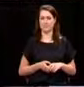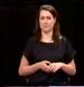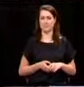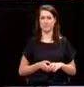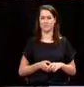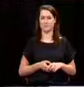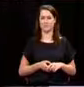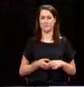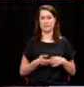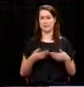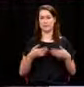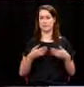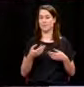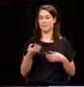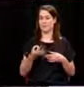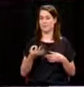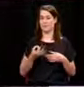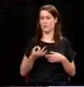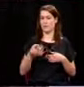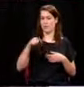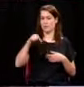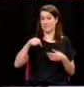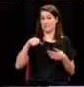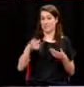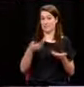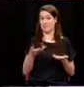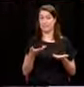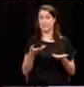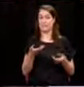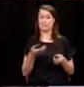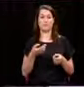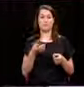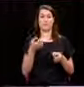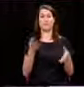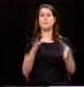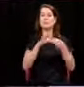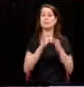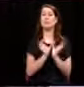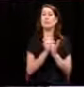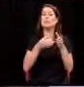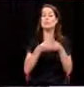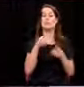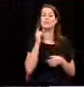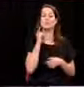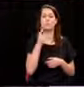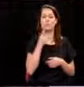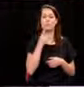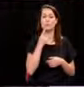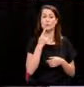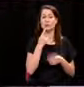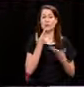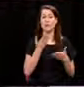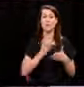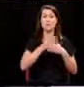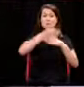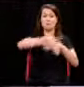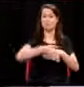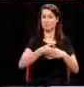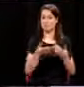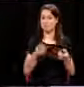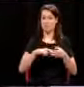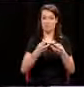uma questão que está a ser ultrapassada relativamente à comunidade surda no que reflete aquilo que é um call center,